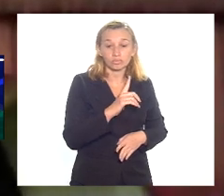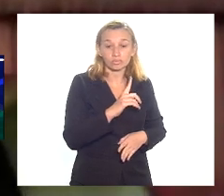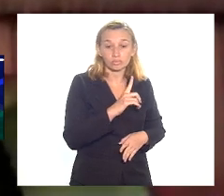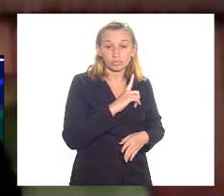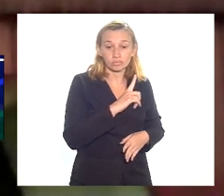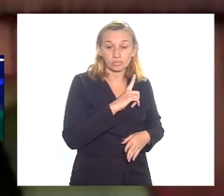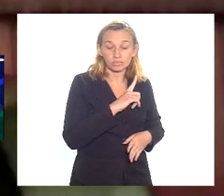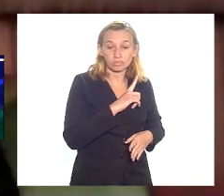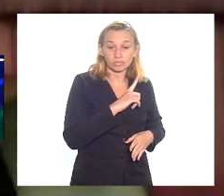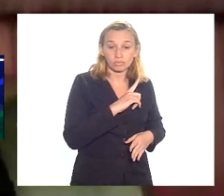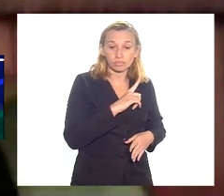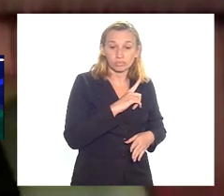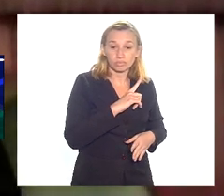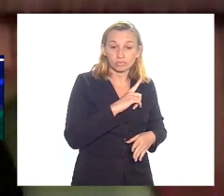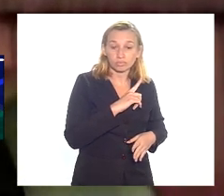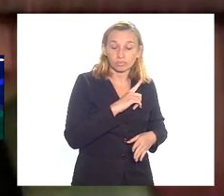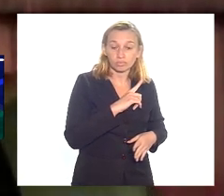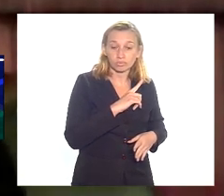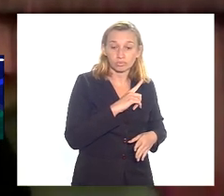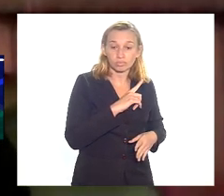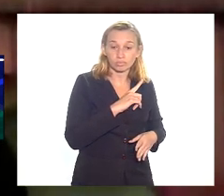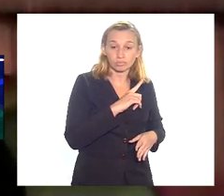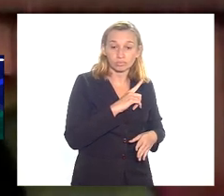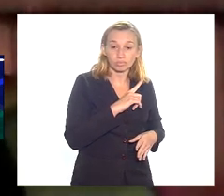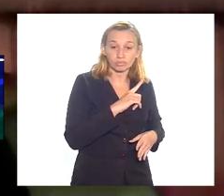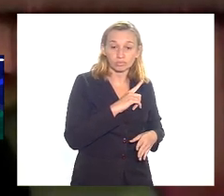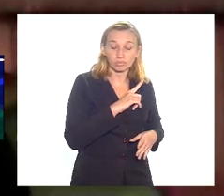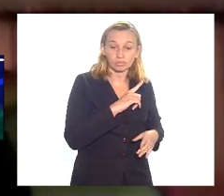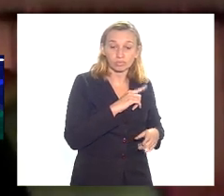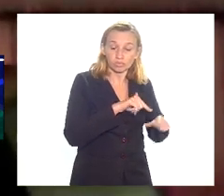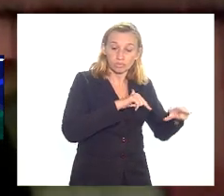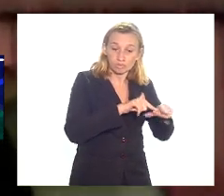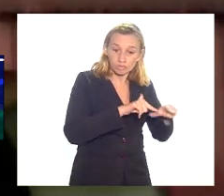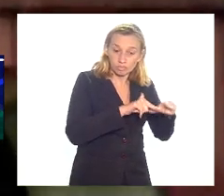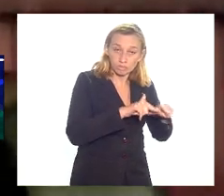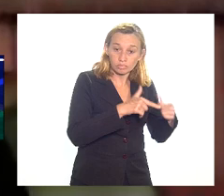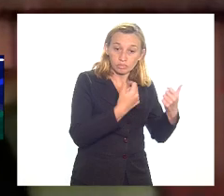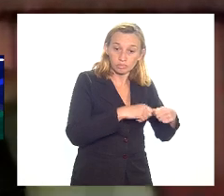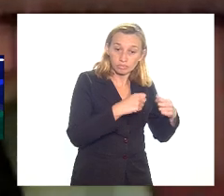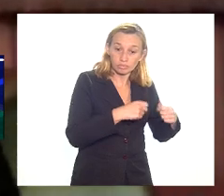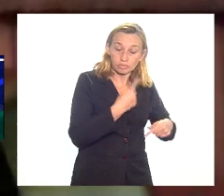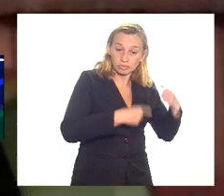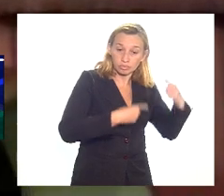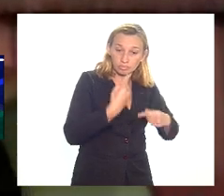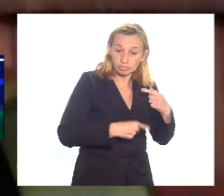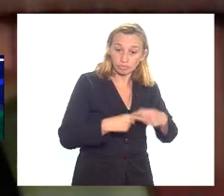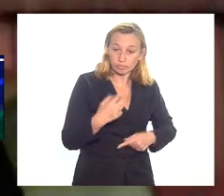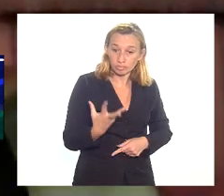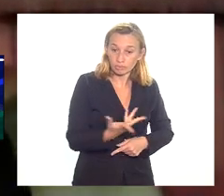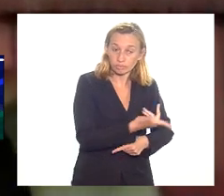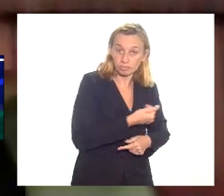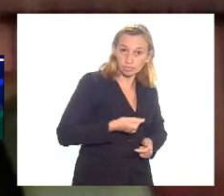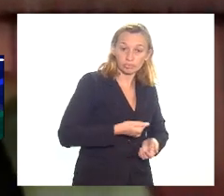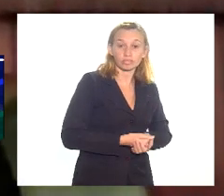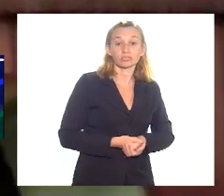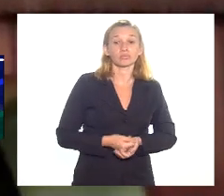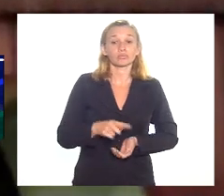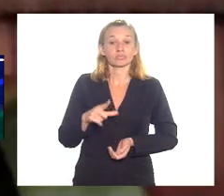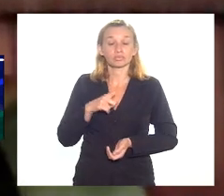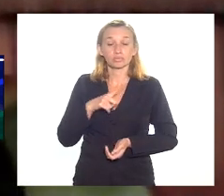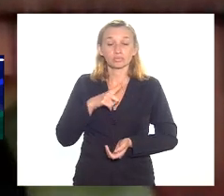que carece de políticas efetivas, né? E que se consolidem, apesar de nós